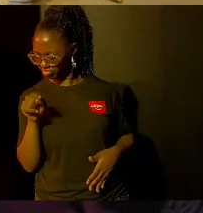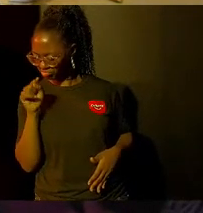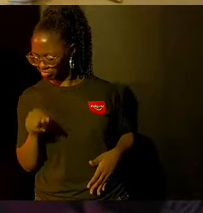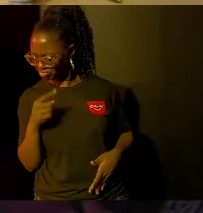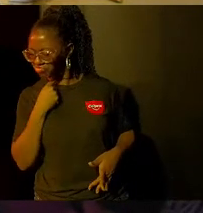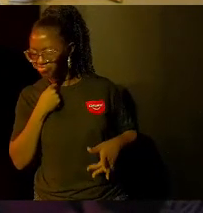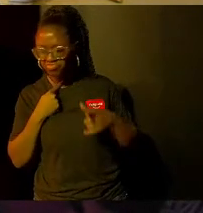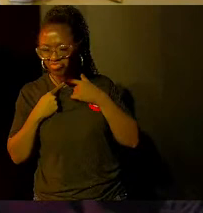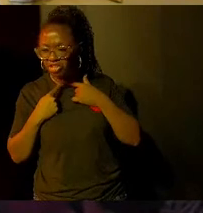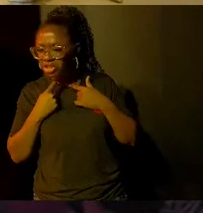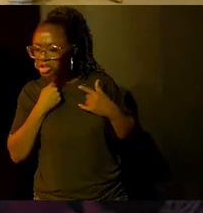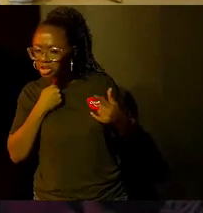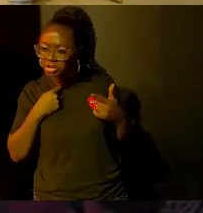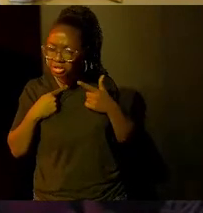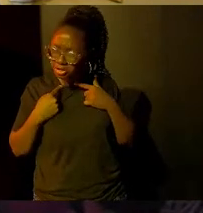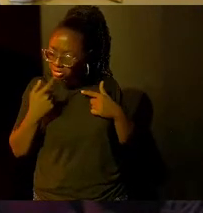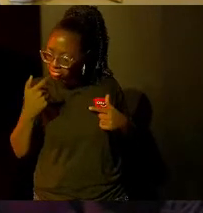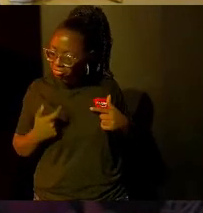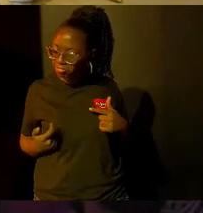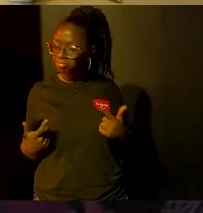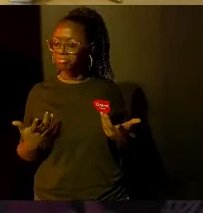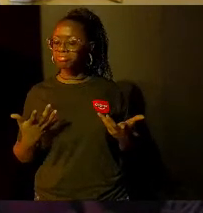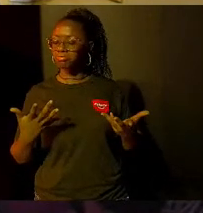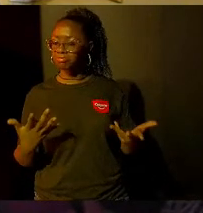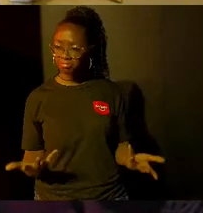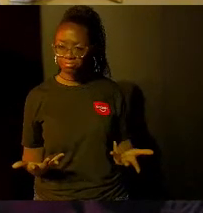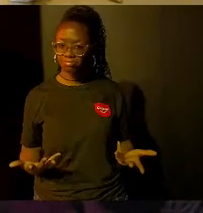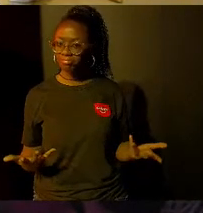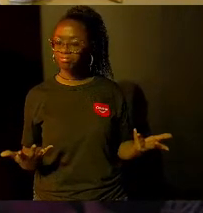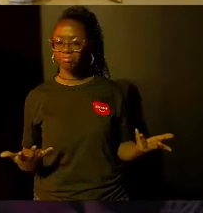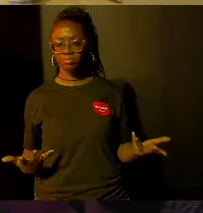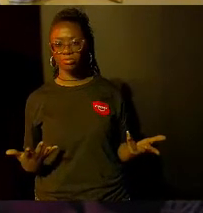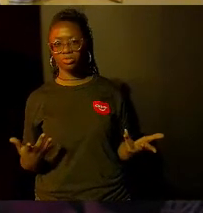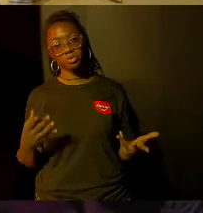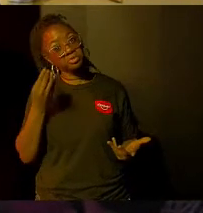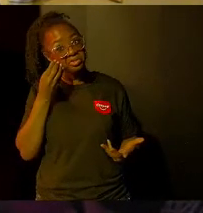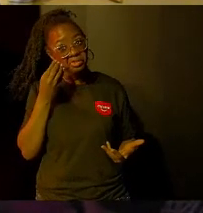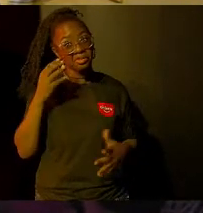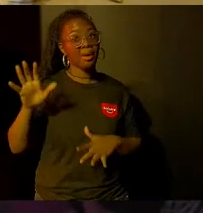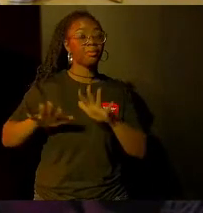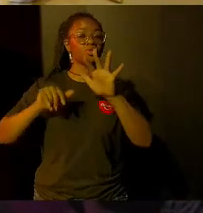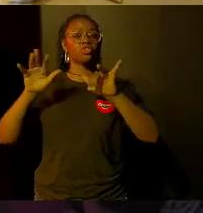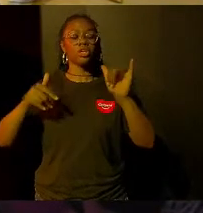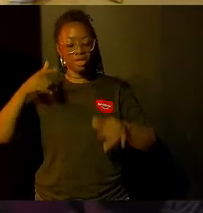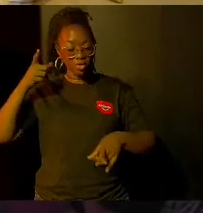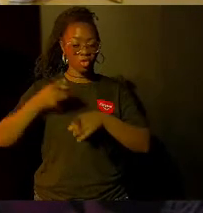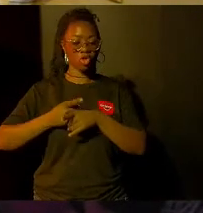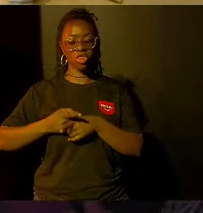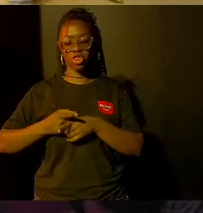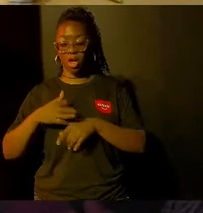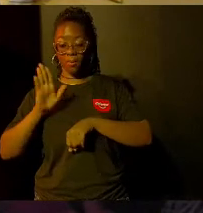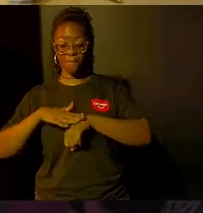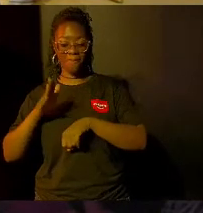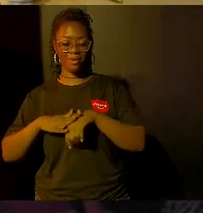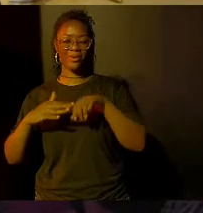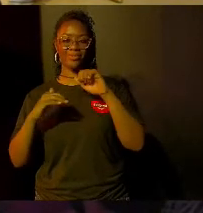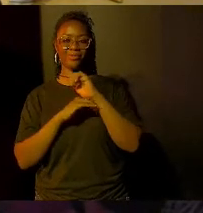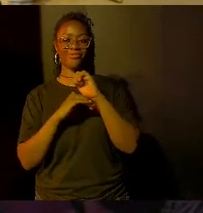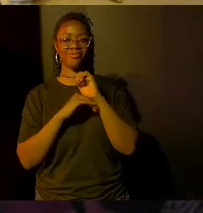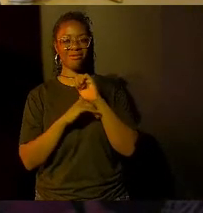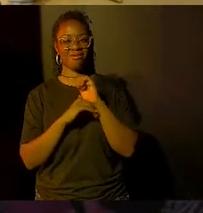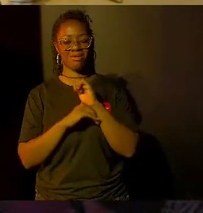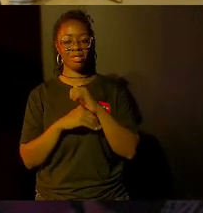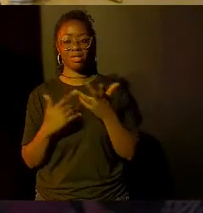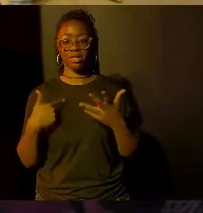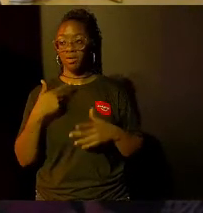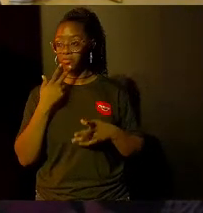assim mesmo ou pela necessidade de buscar descobrir o seu mistério eu tô